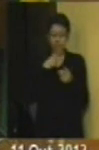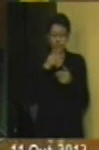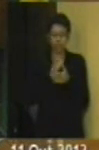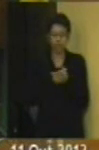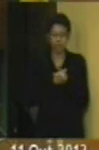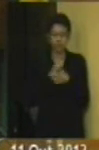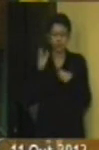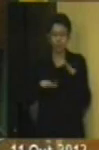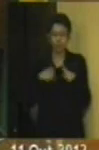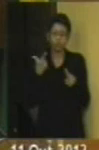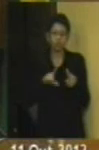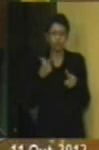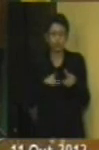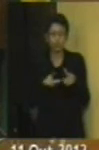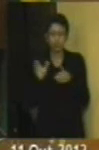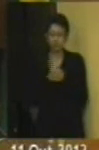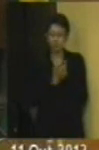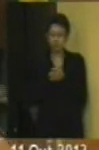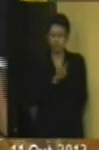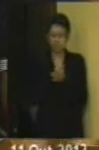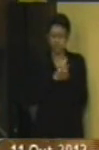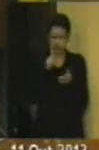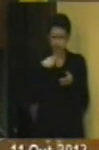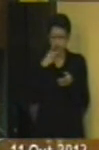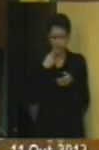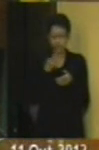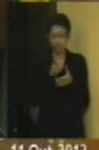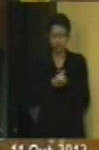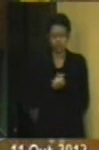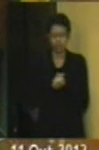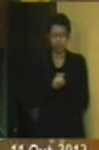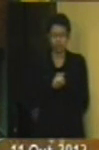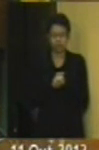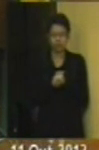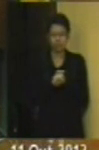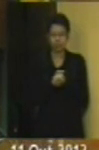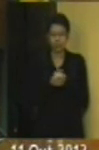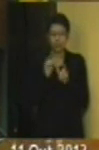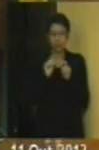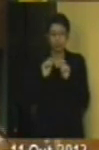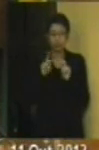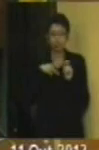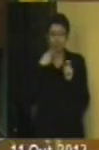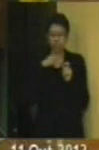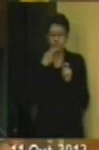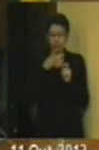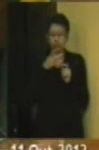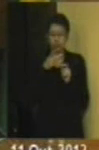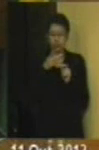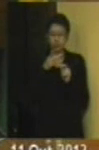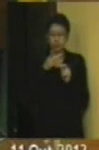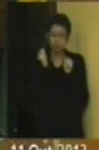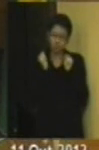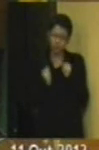nem tenha recheio talvez tenha sol vento ainda e esse evento talvez vá causar